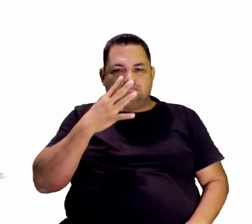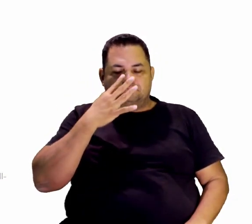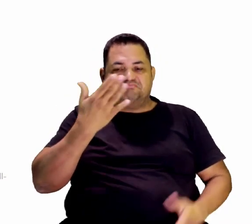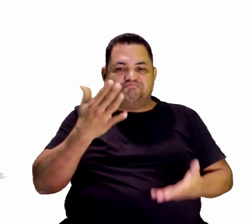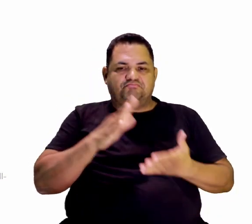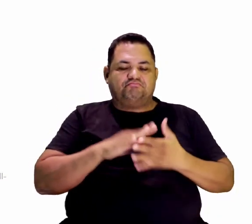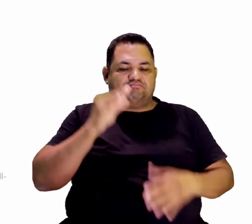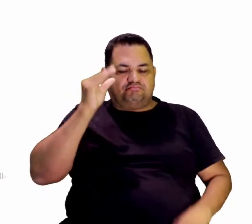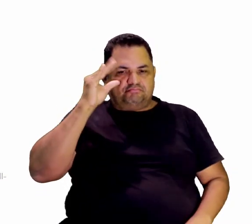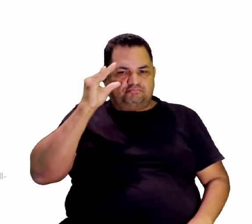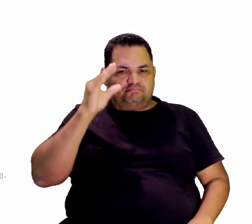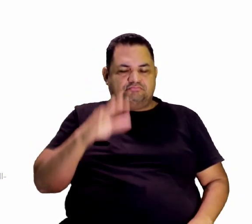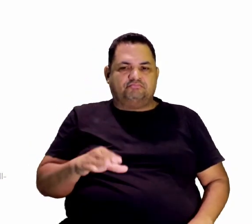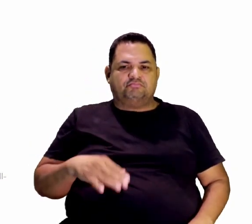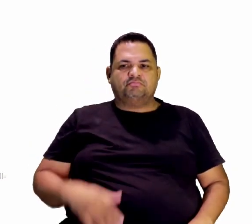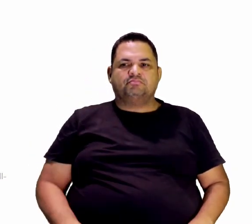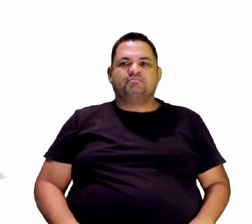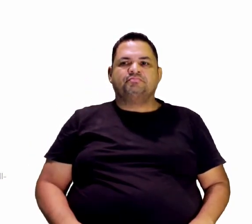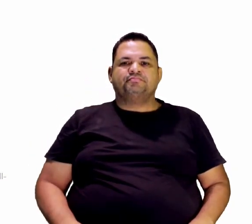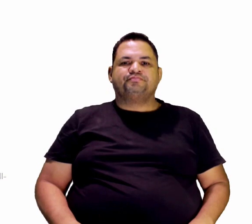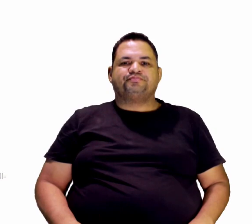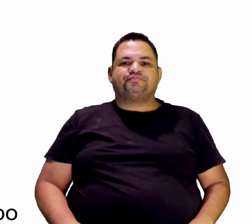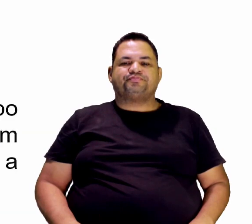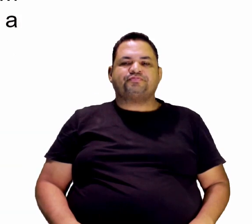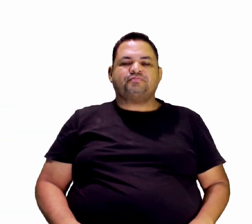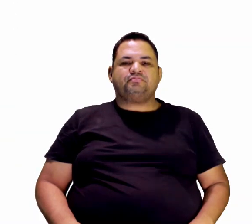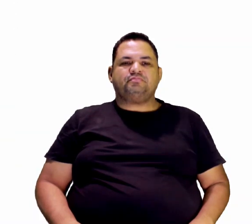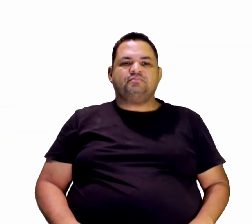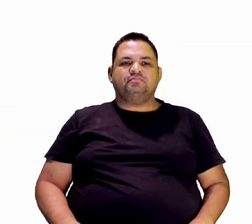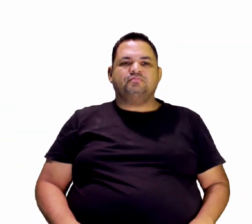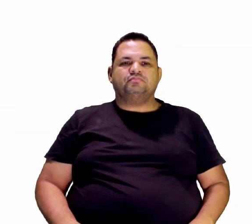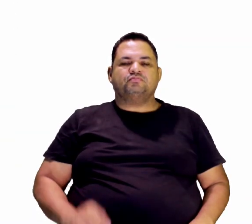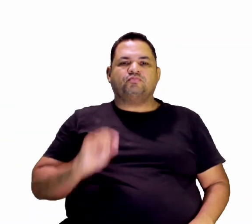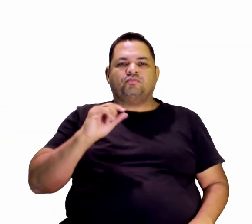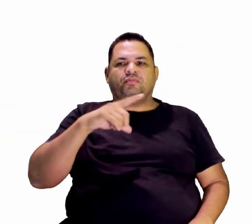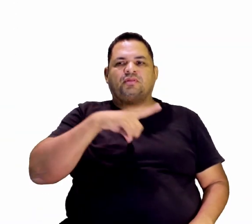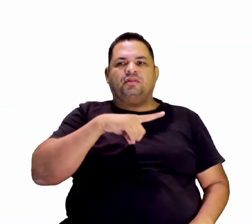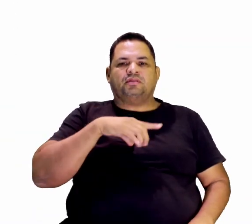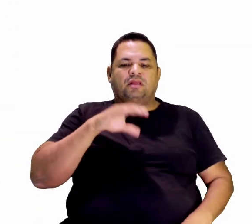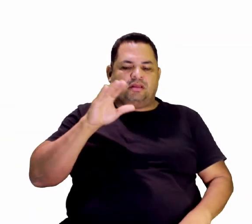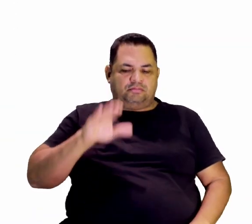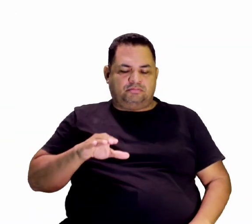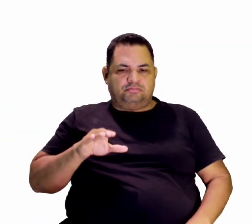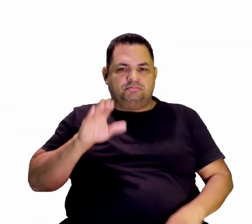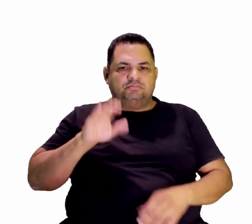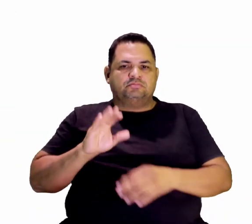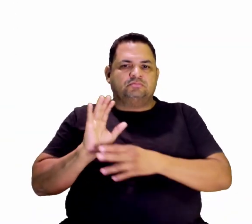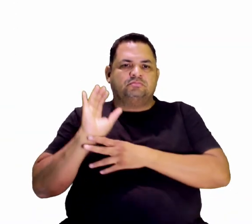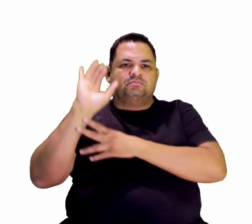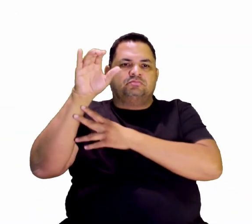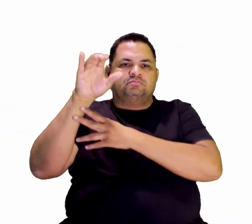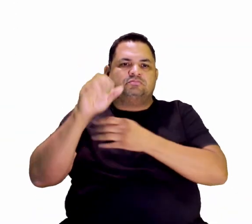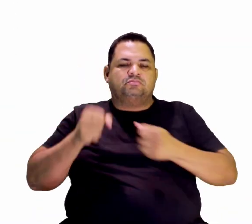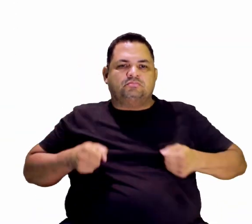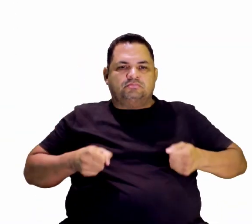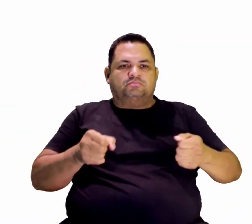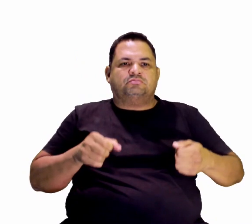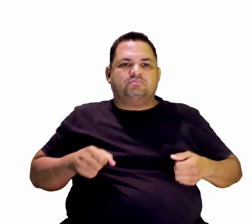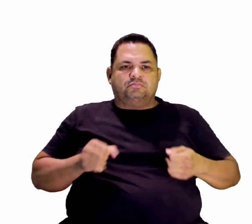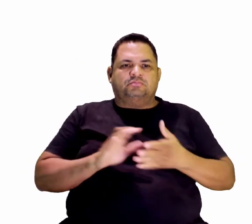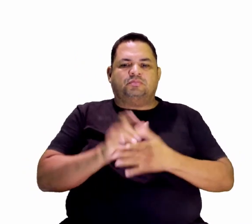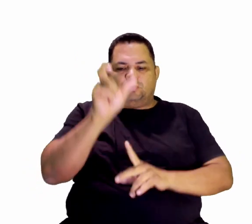inclusiva. Por que é inclusivo? Porque todos vão poder estar no mesmo nível, né? No mesmo patamar, que é estar sentado ao solo, certo?